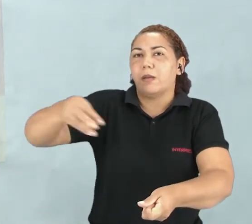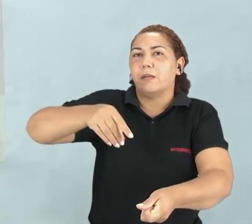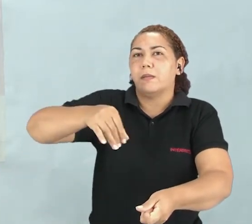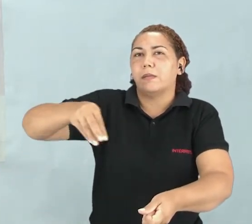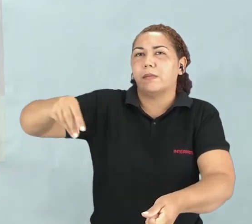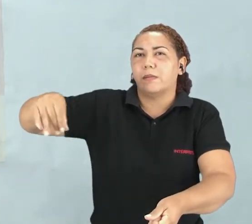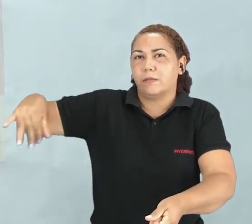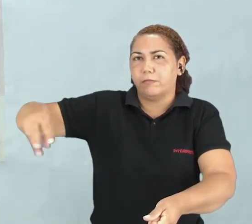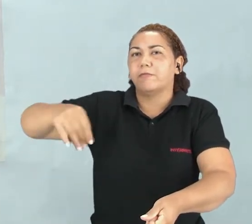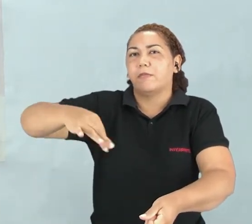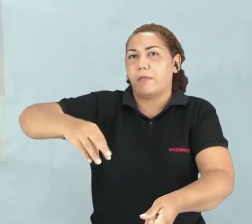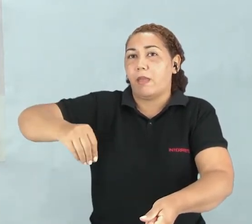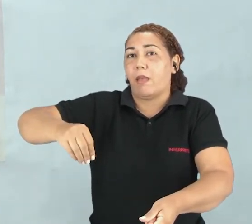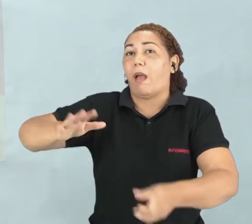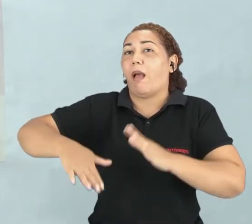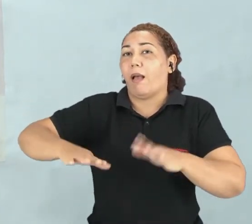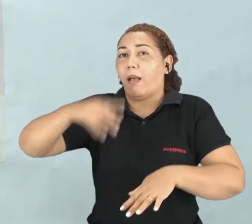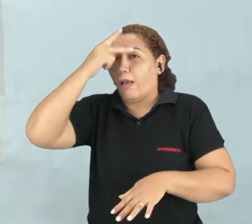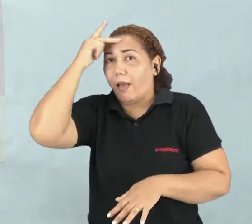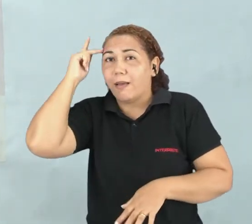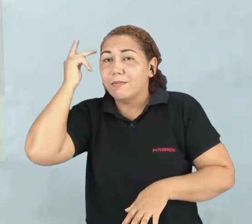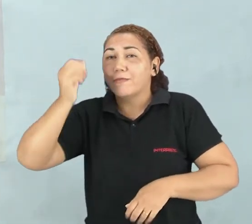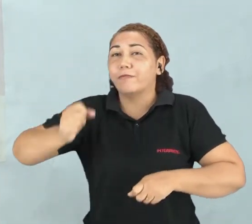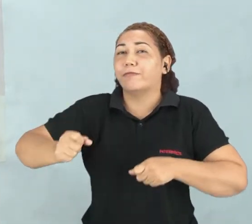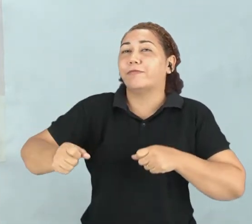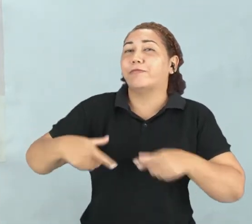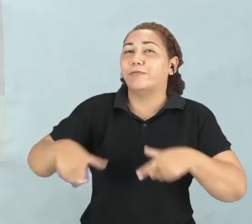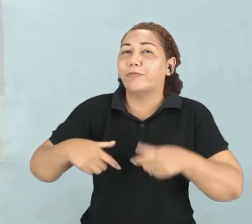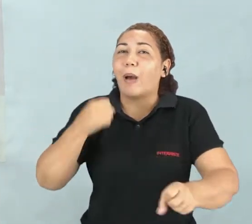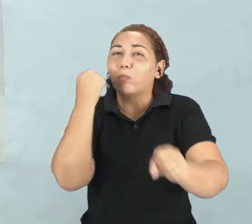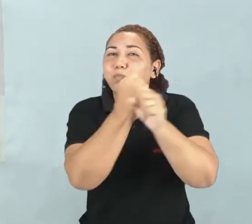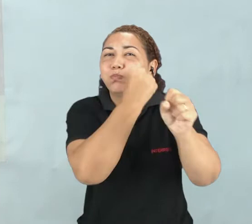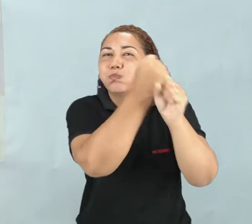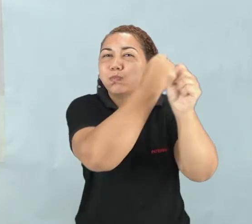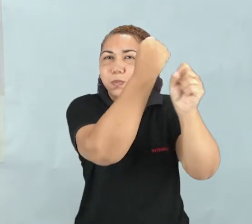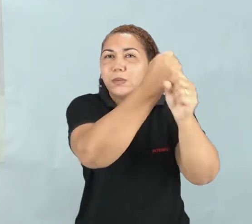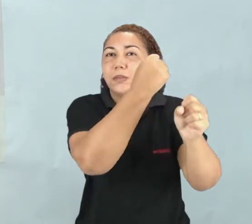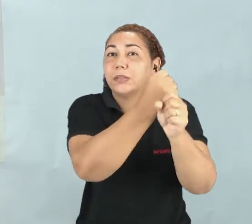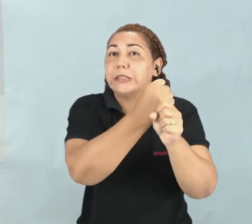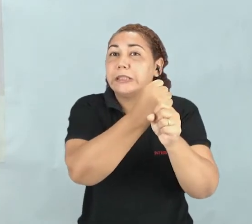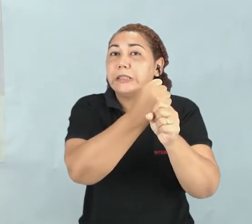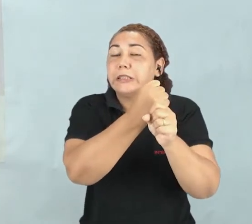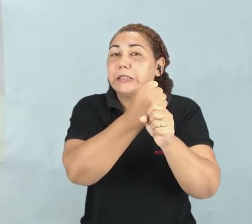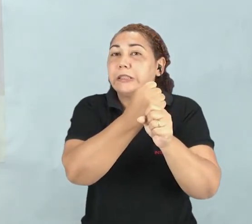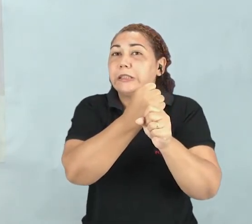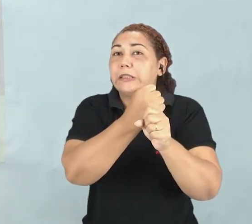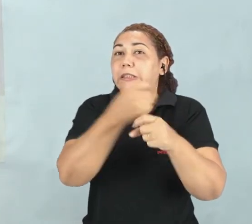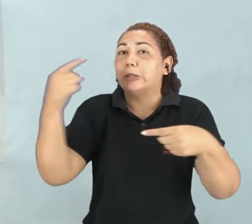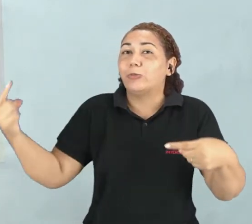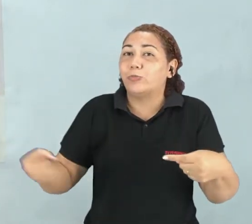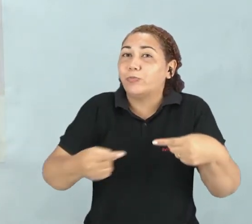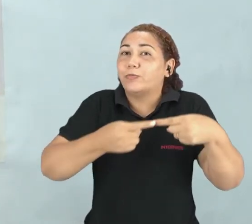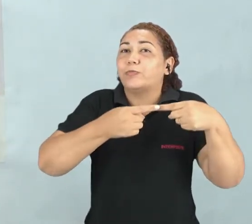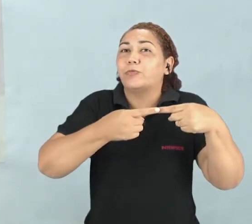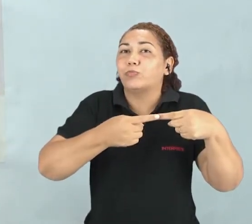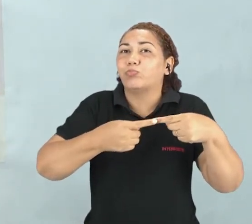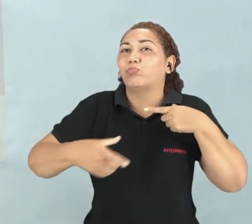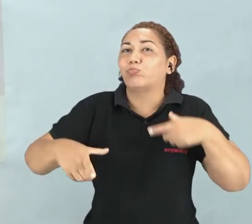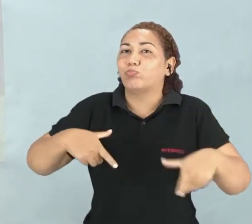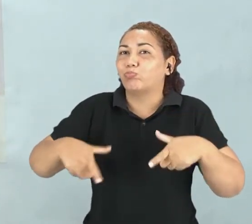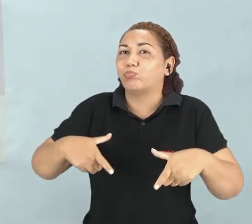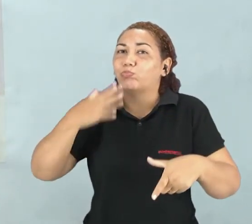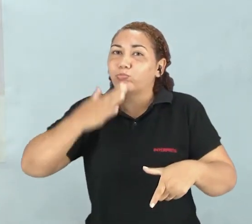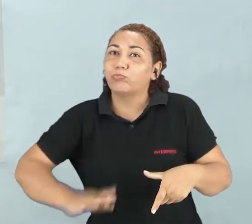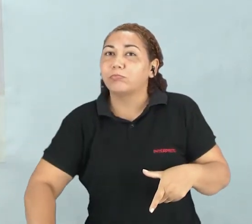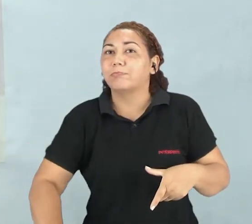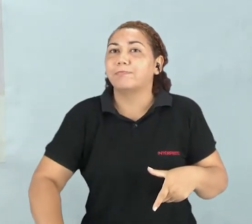Geralmente usado por pedreiros. Então, ele faz essa associação com o trabalho infantil. E ele gostaria... Qual será que tipo de carrinho que ele